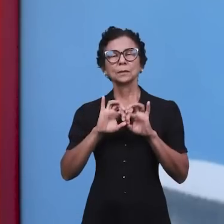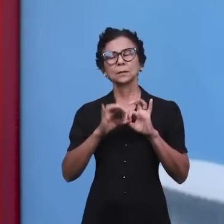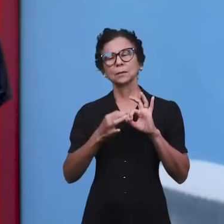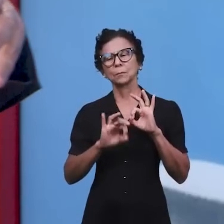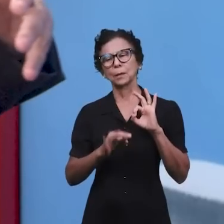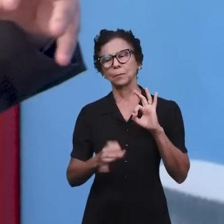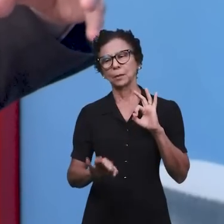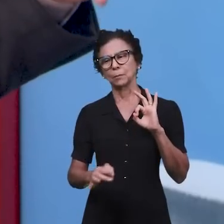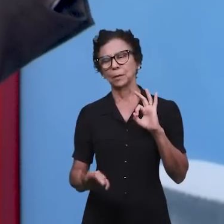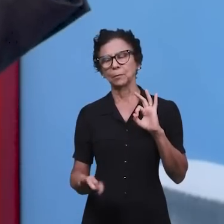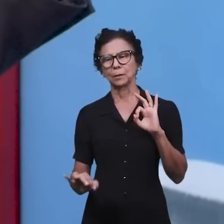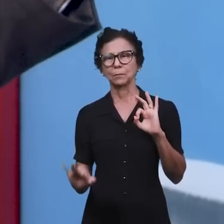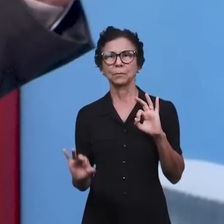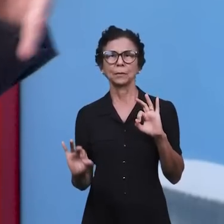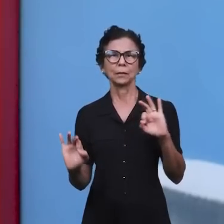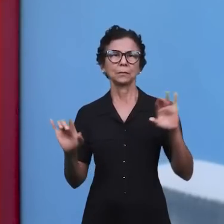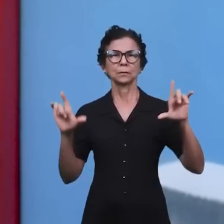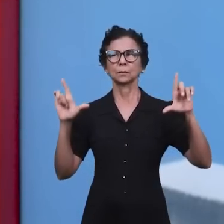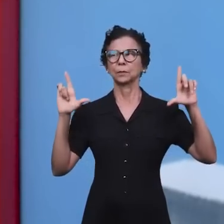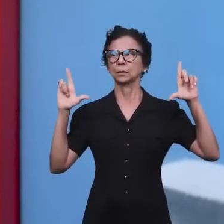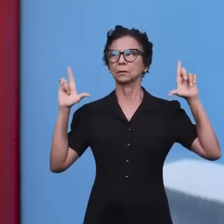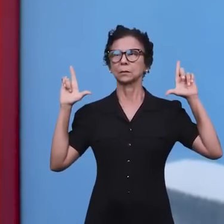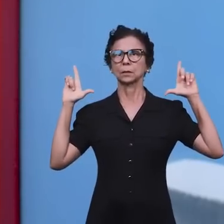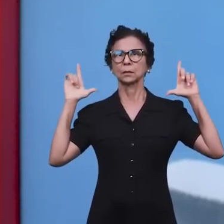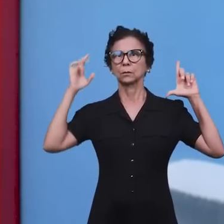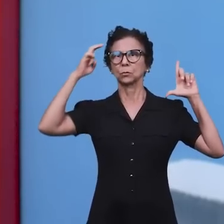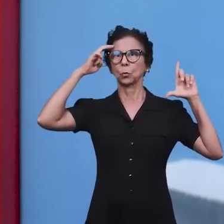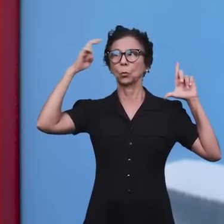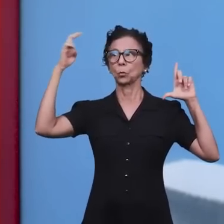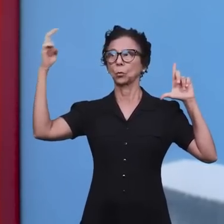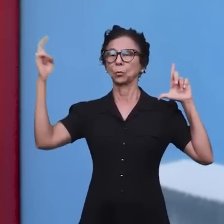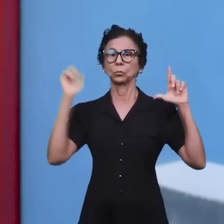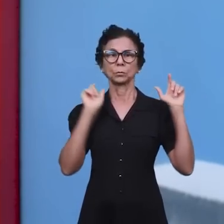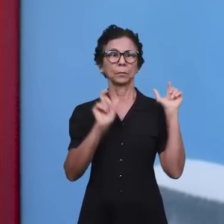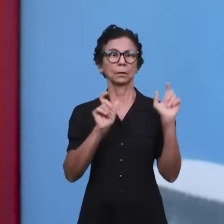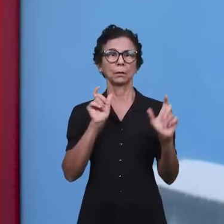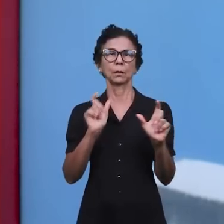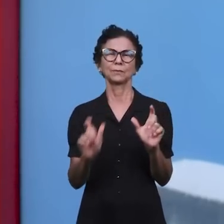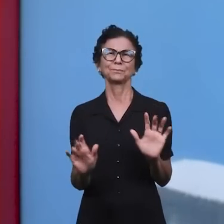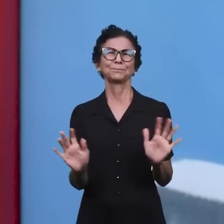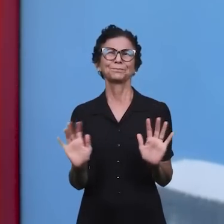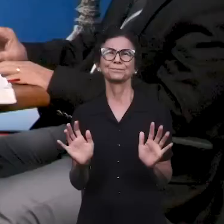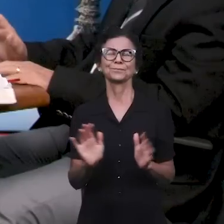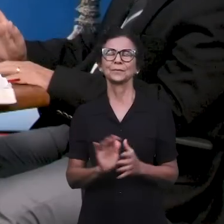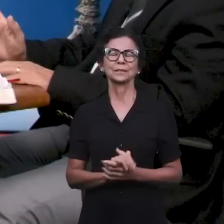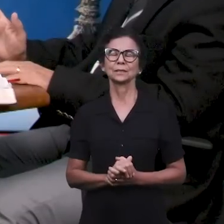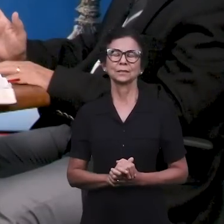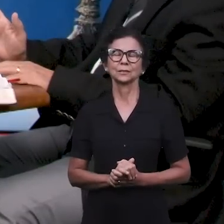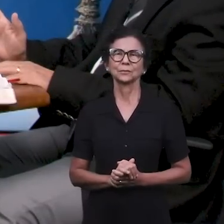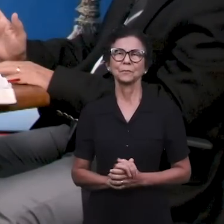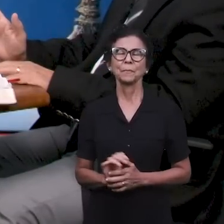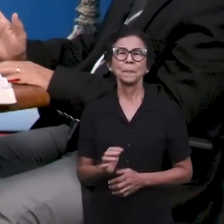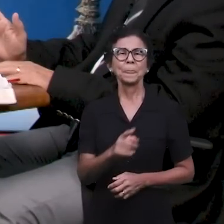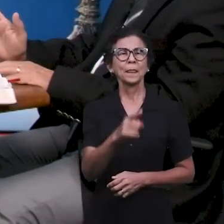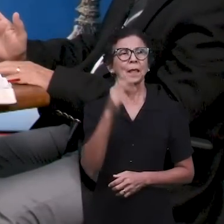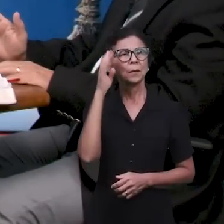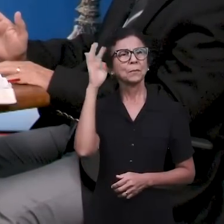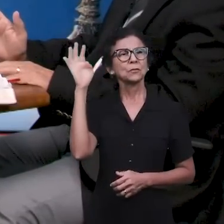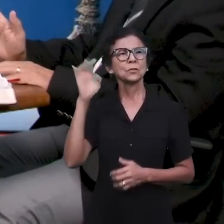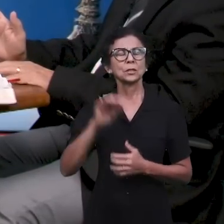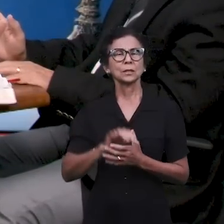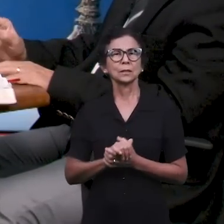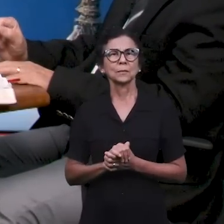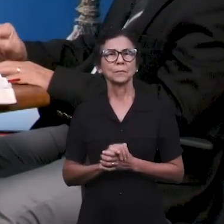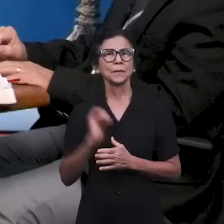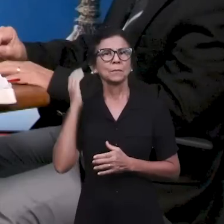e nem aparecendo com a sua sabedoria nas palavras. Isso é importantíssimo. É importante. Você imagina uma mensagem de casamento, o pastor falar